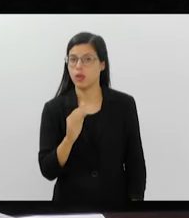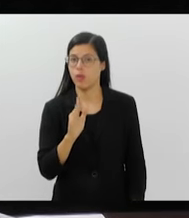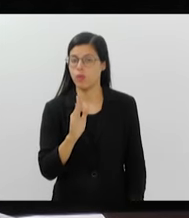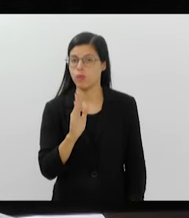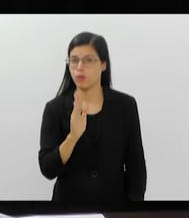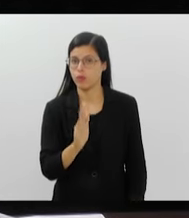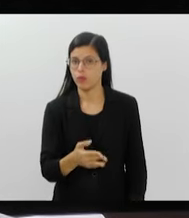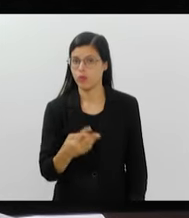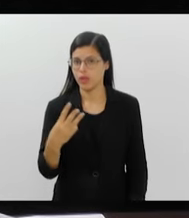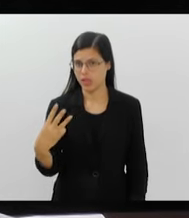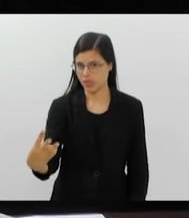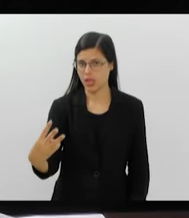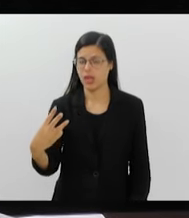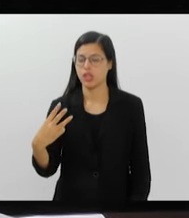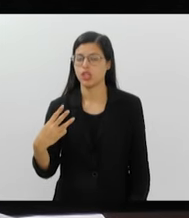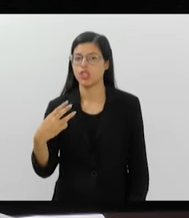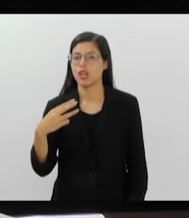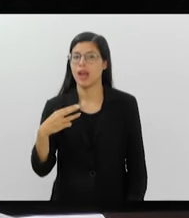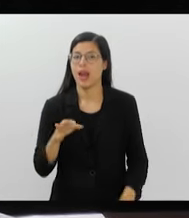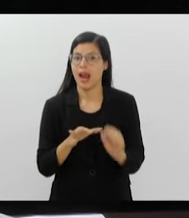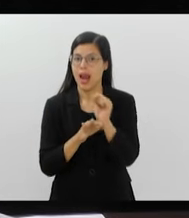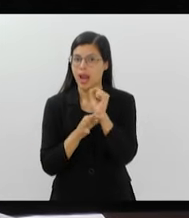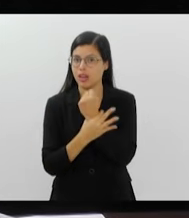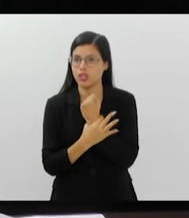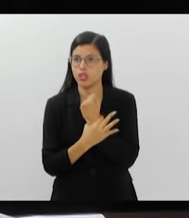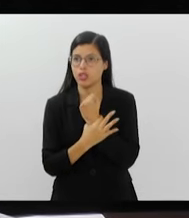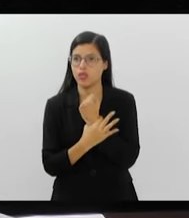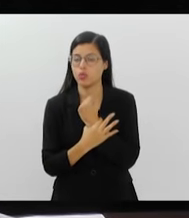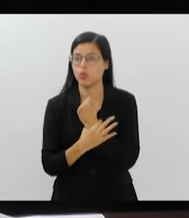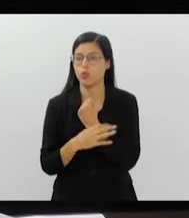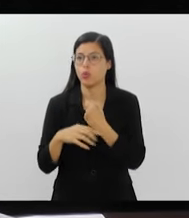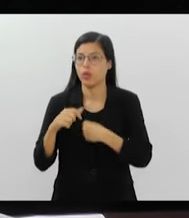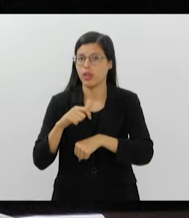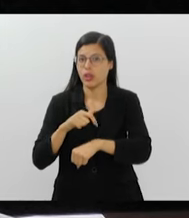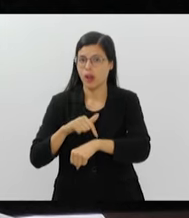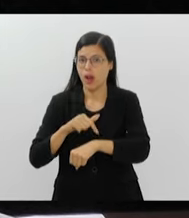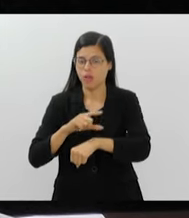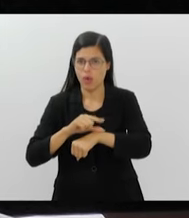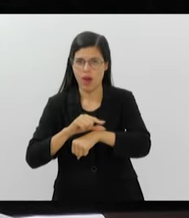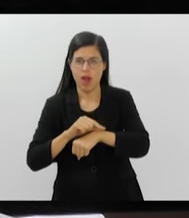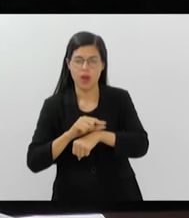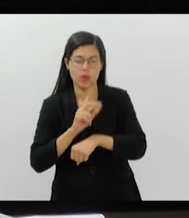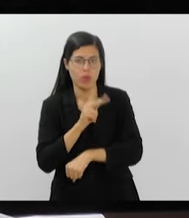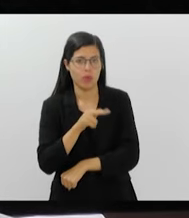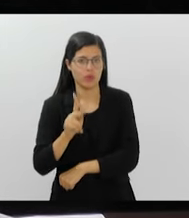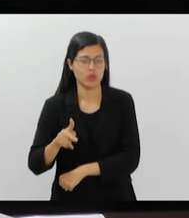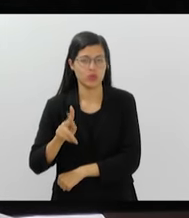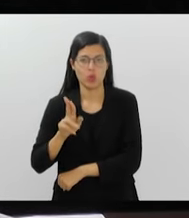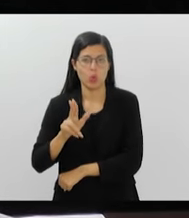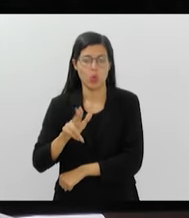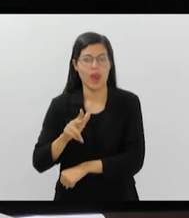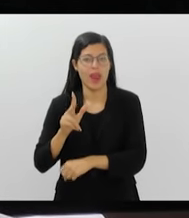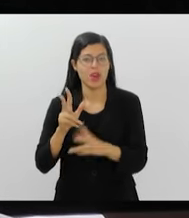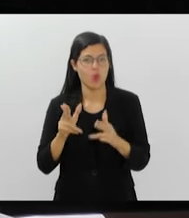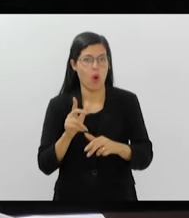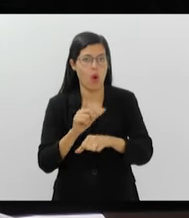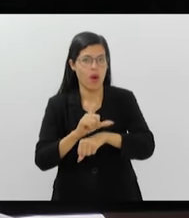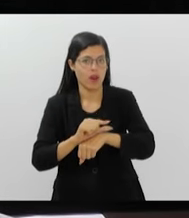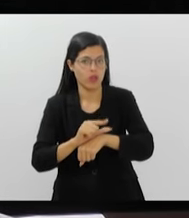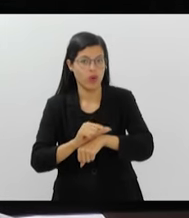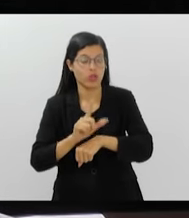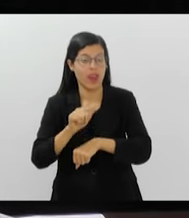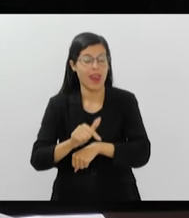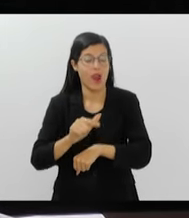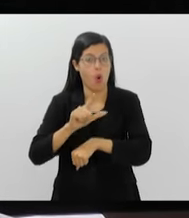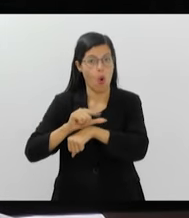hora do professor, ele não é a hora relógio. A hora do professor é a hora aula,